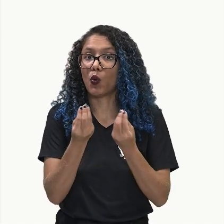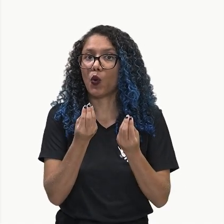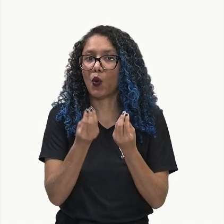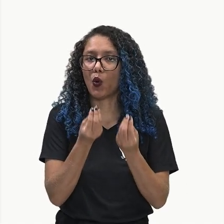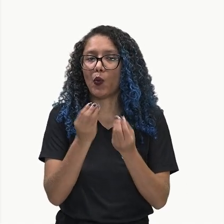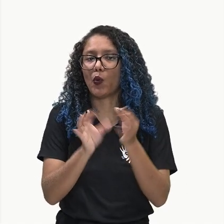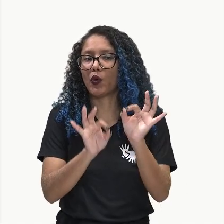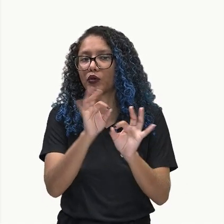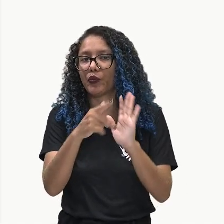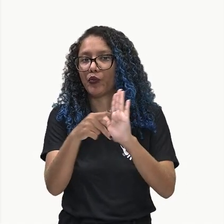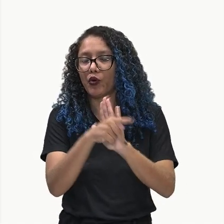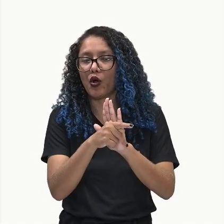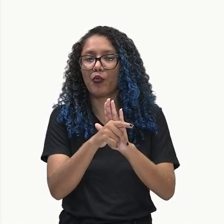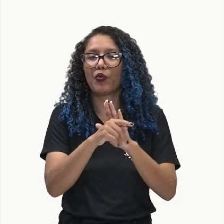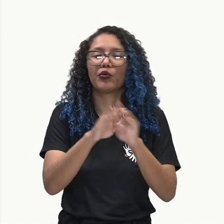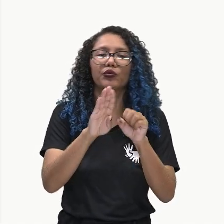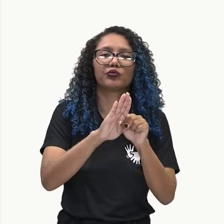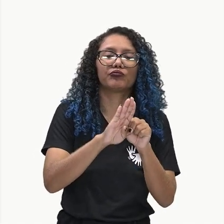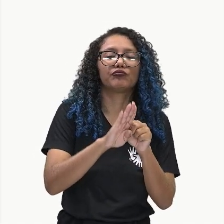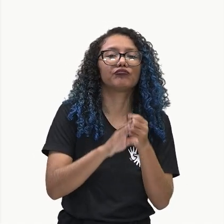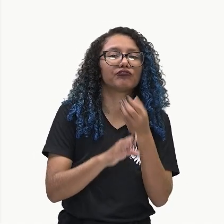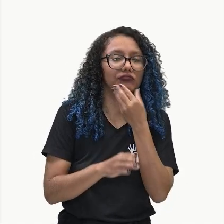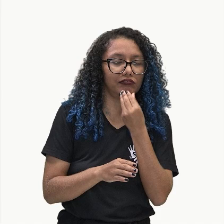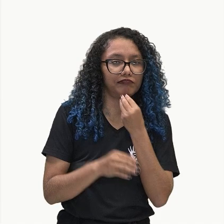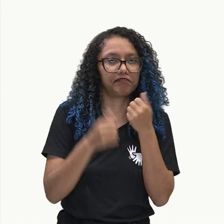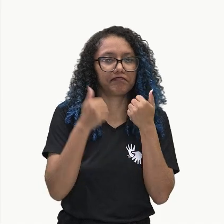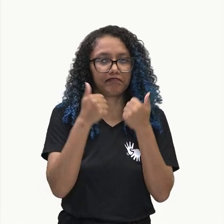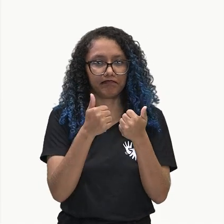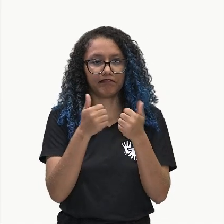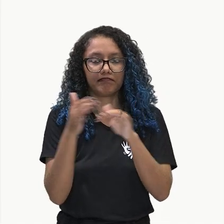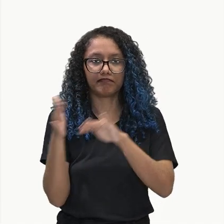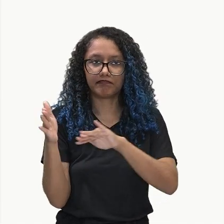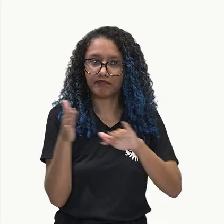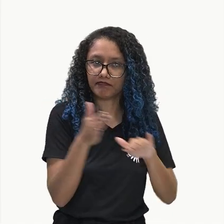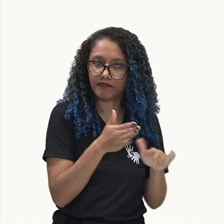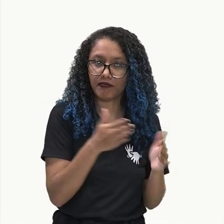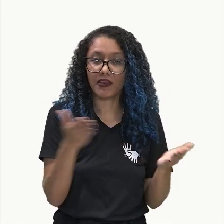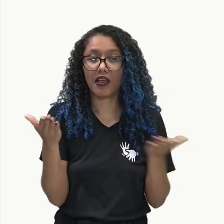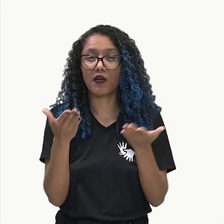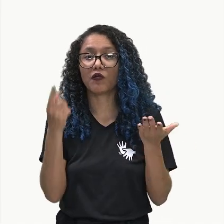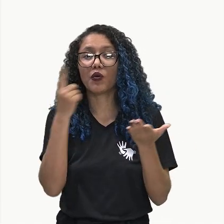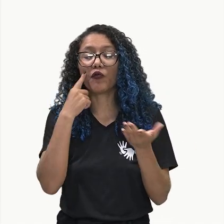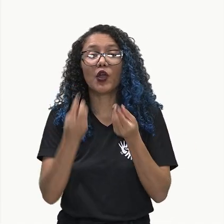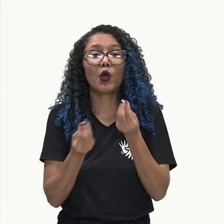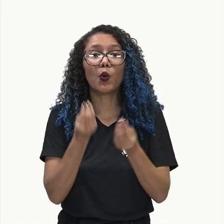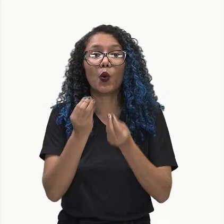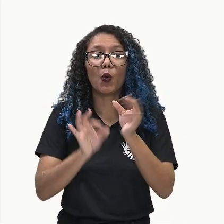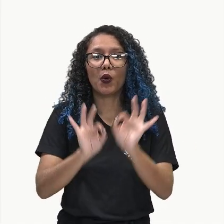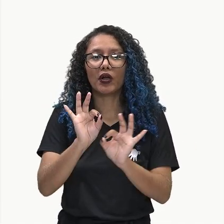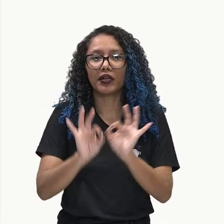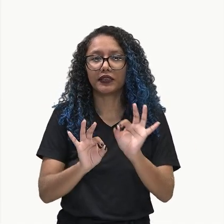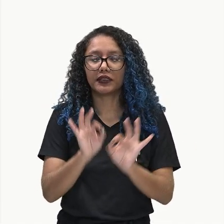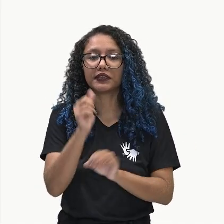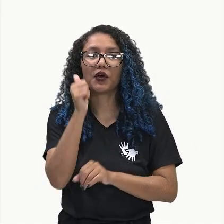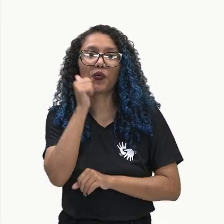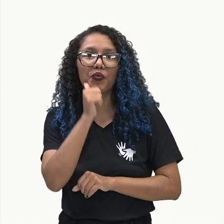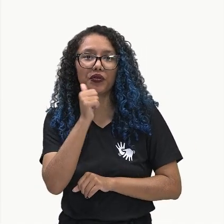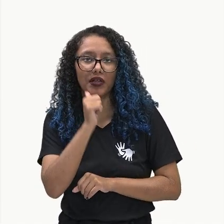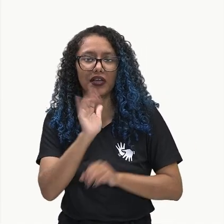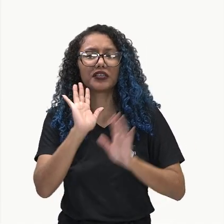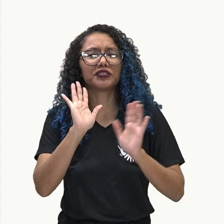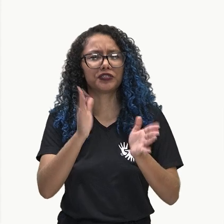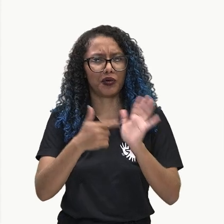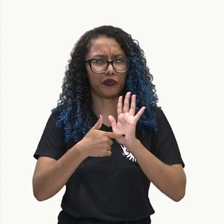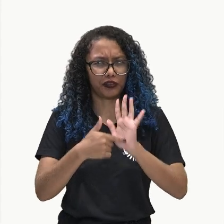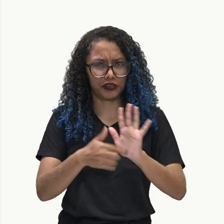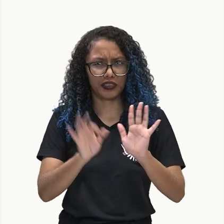Agora vamos, aqui me acompanhem em la formação del feminino. Já vimos que,